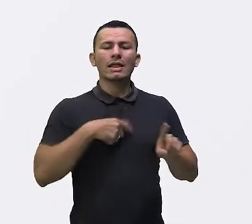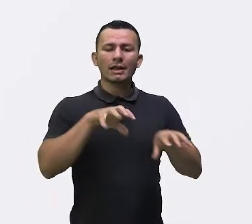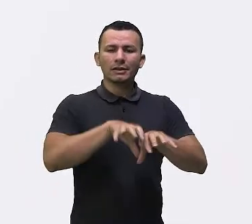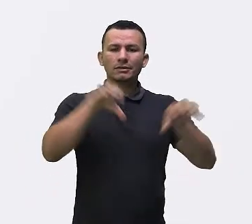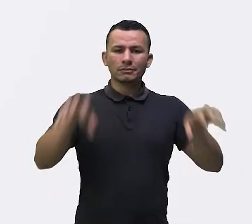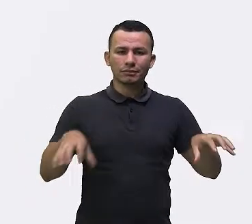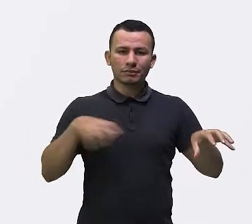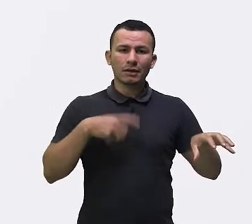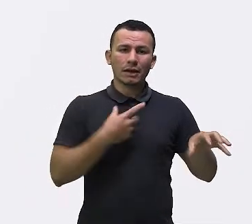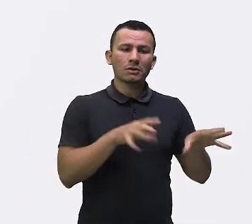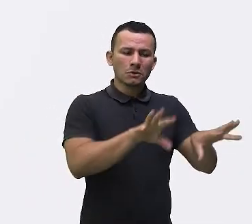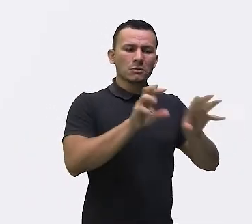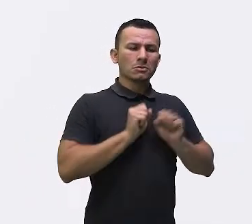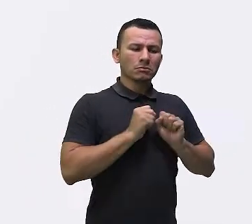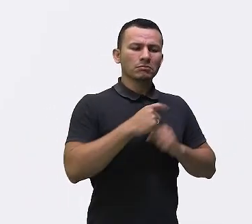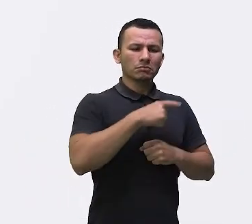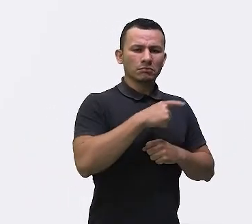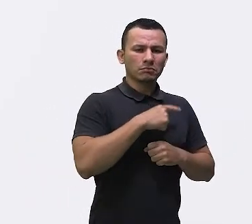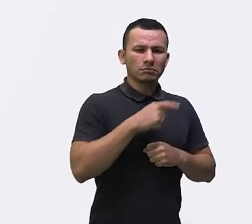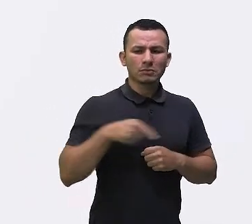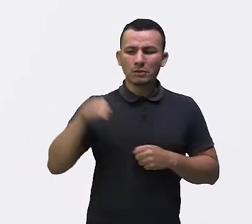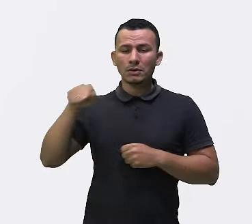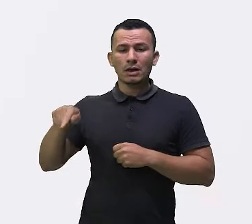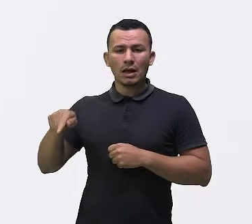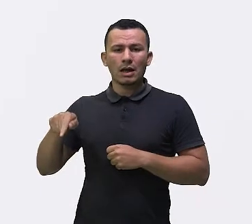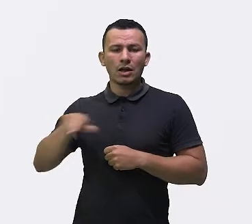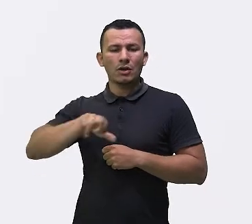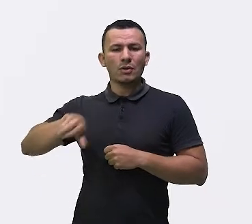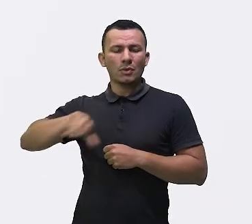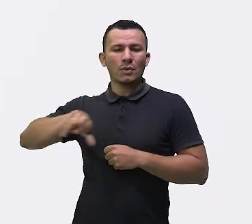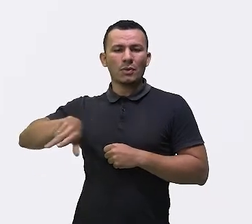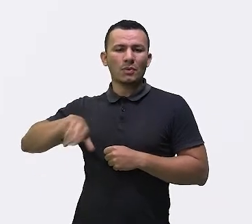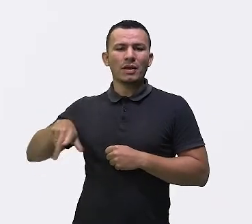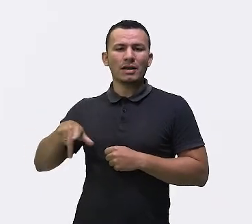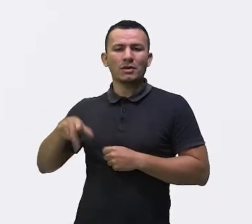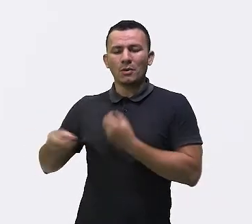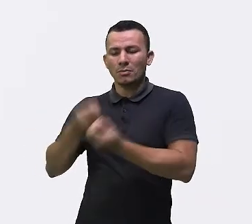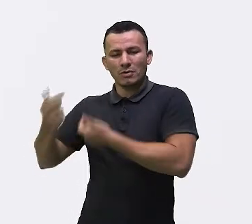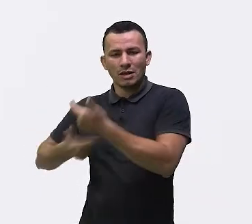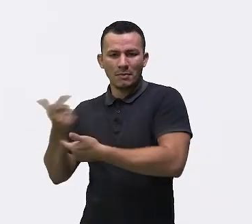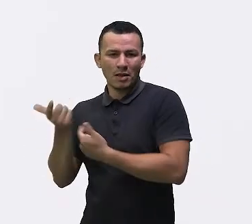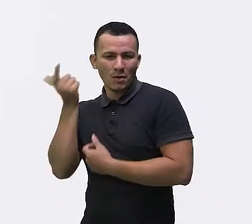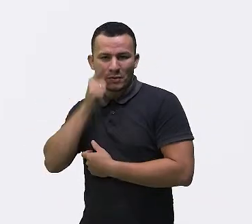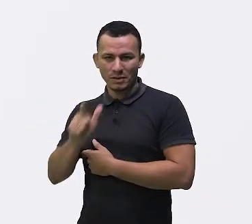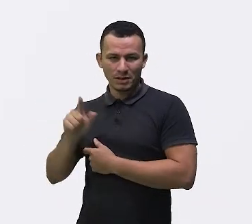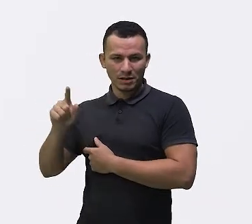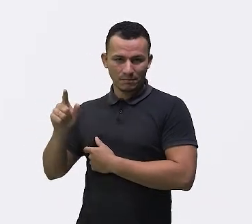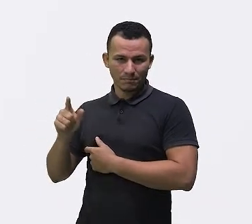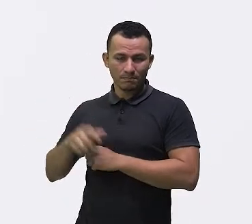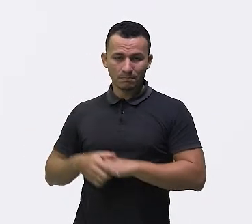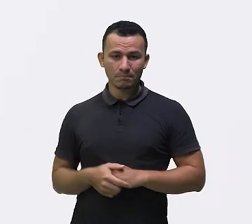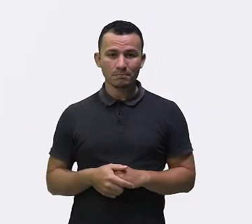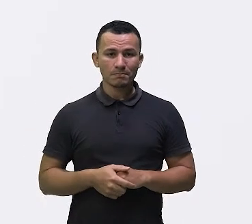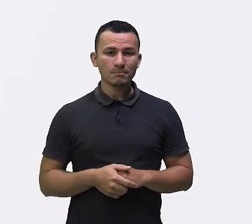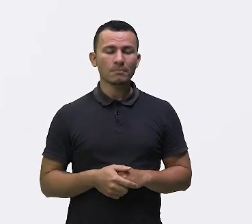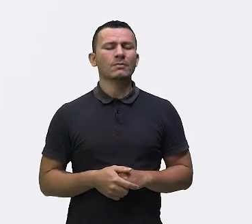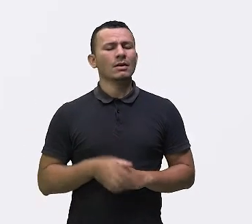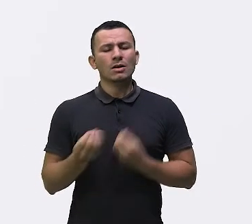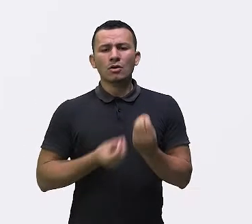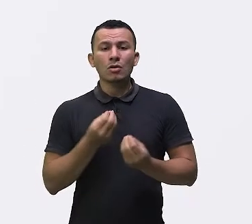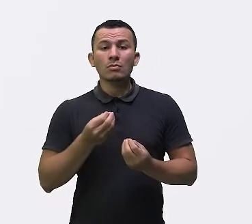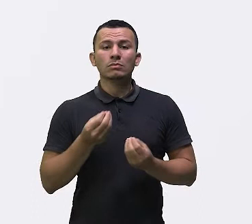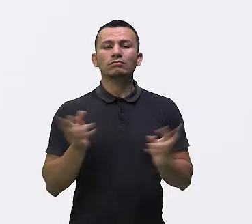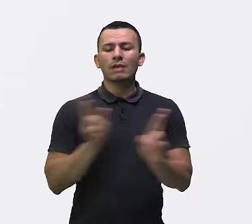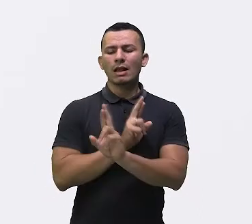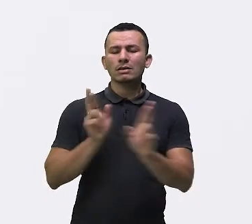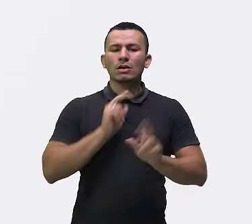em possuidores e não detentores dos meios de produção. As relações de produção é